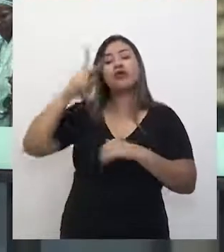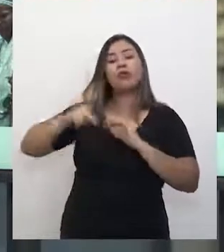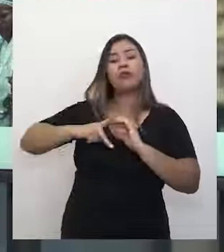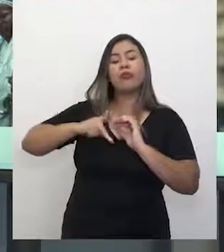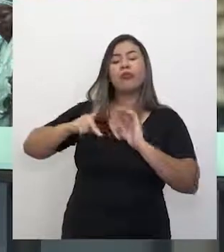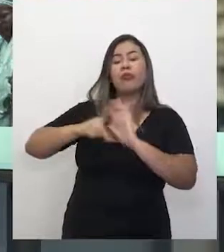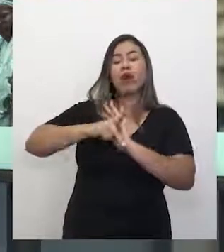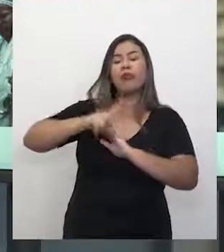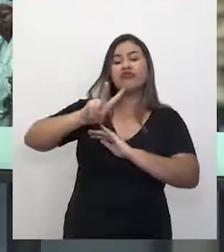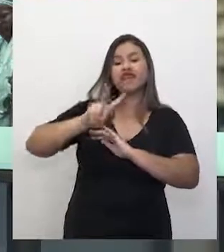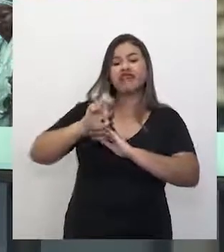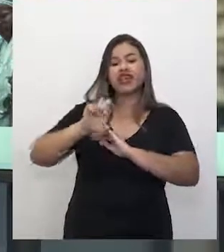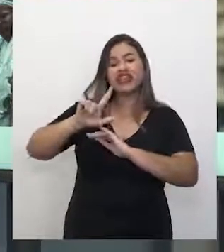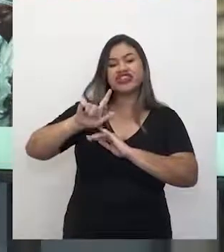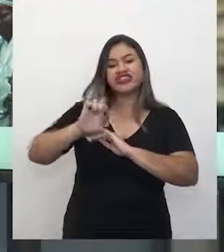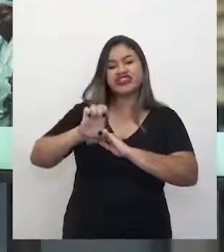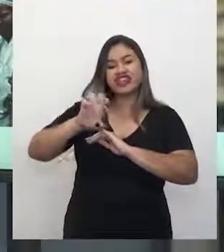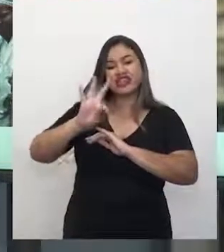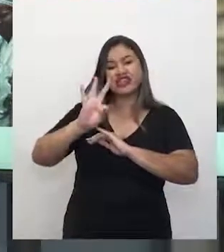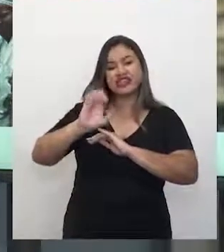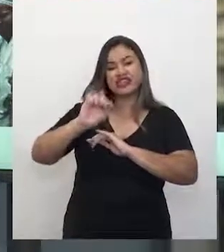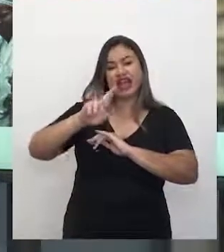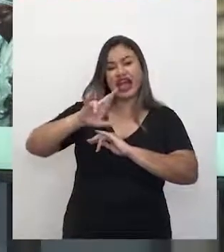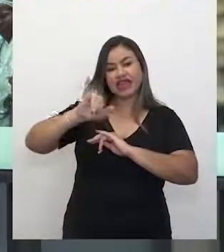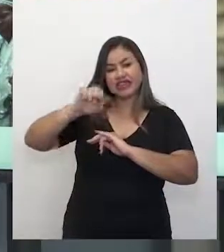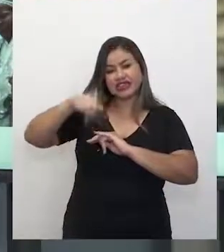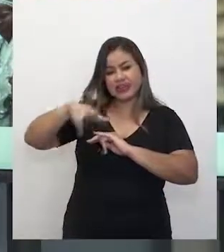restaurante, tem alimento